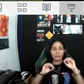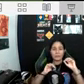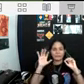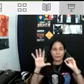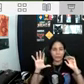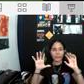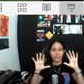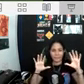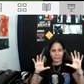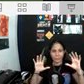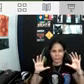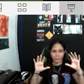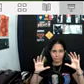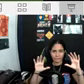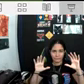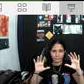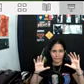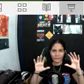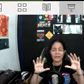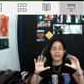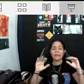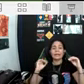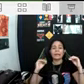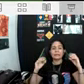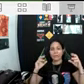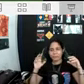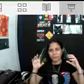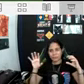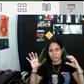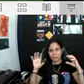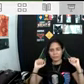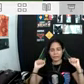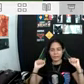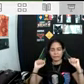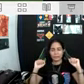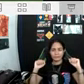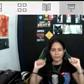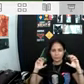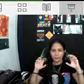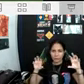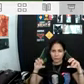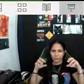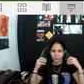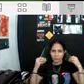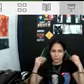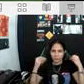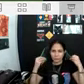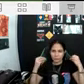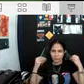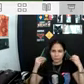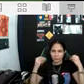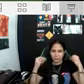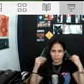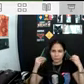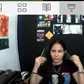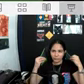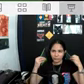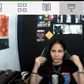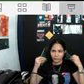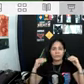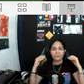em 2, 50 e 50. Tá? E aí, pegando um pouquinho do que a Brenda falou, só que agora vamos aperfeiçoar